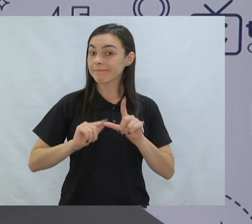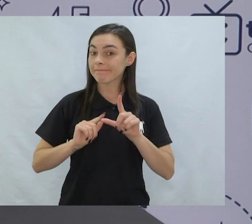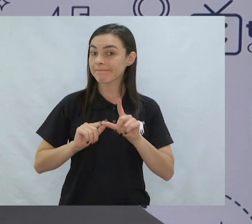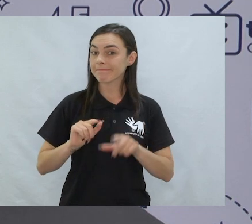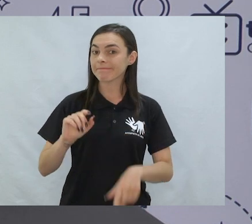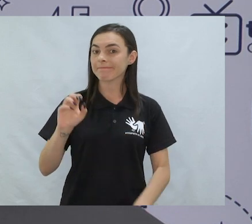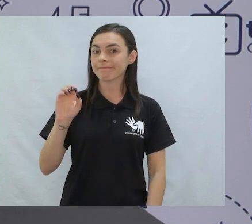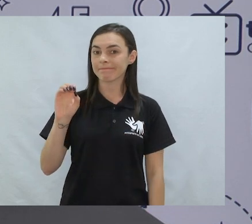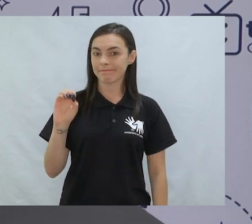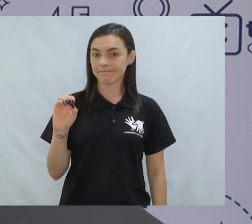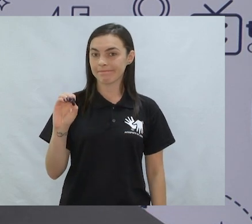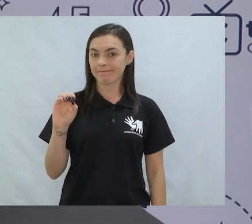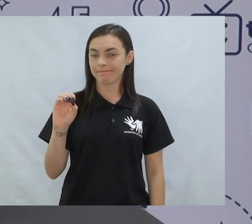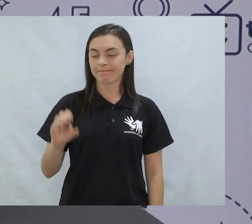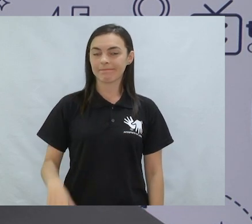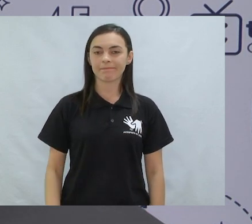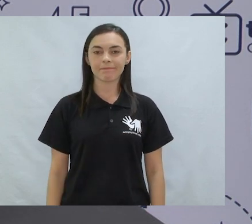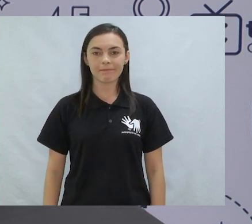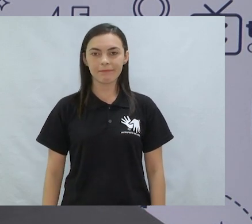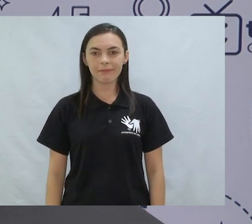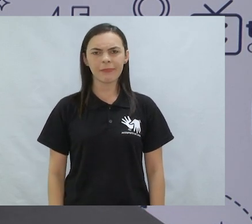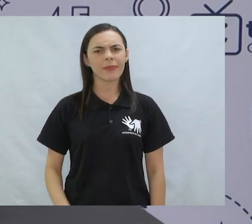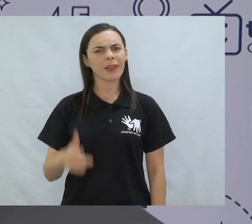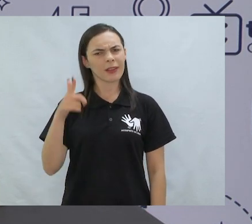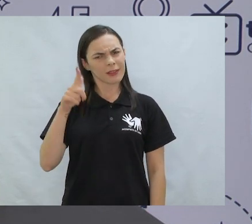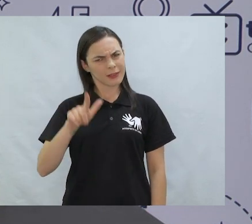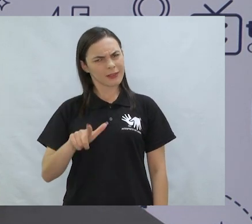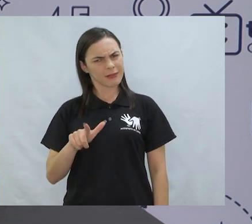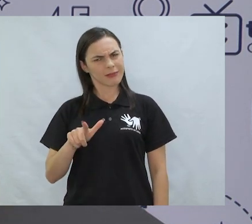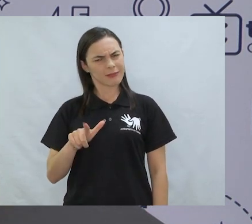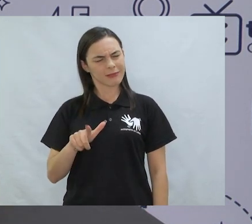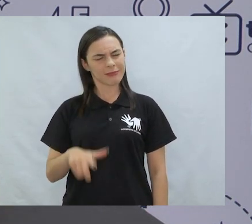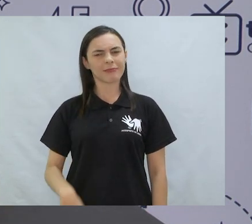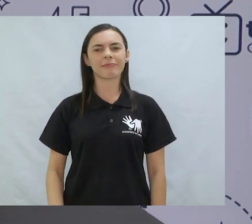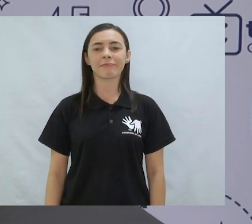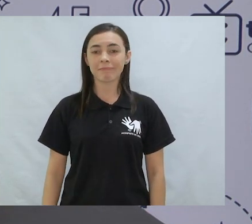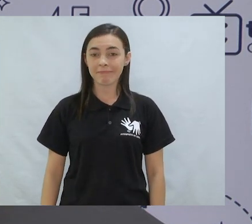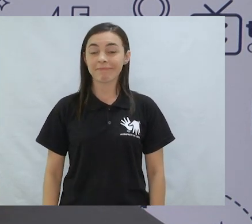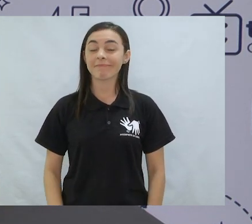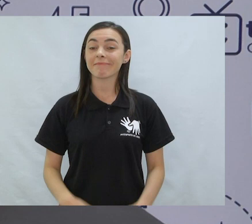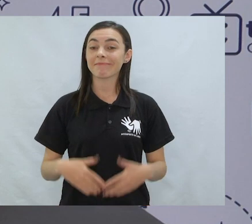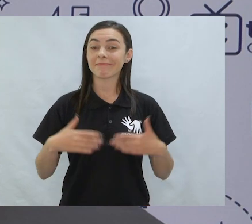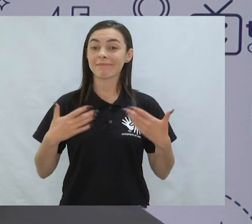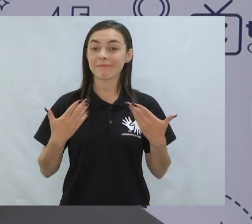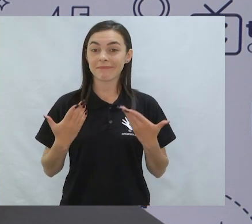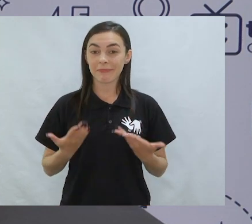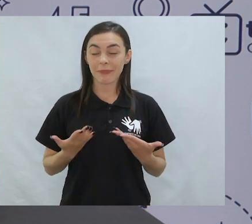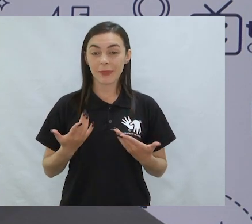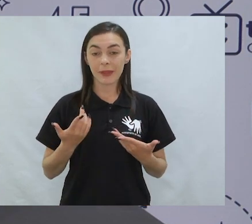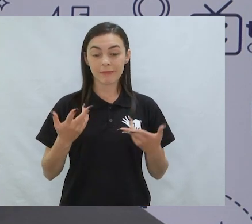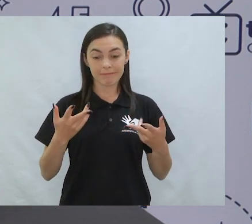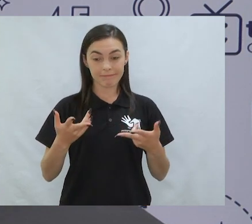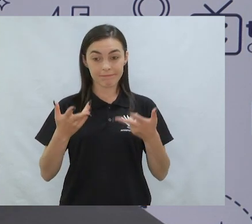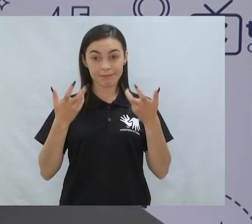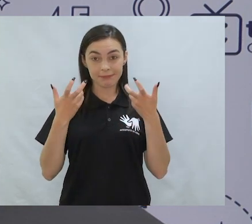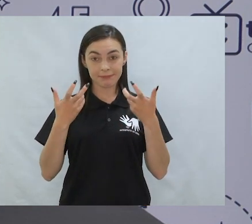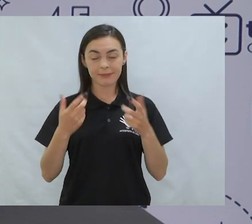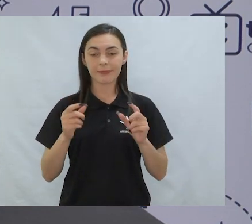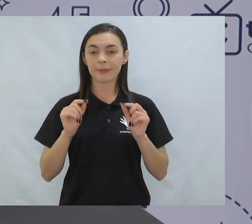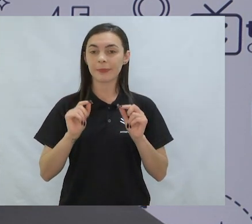olhem lá, letra O, de novo. Então, vejam